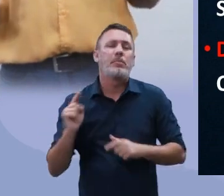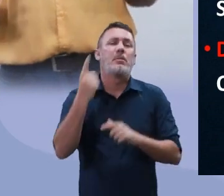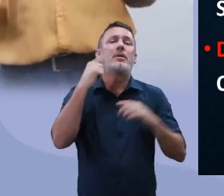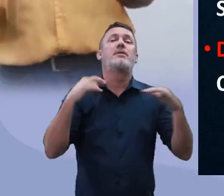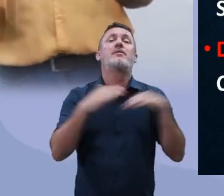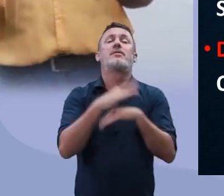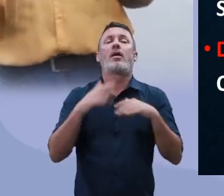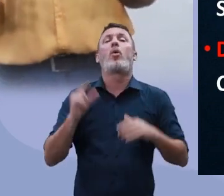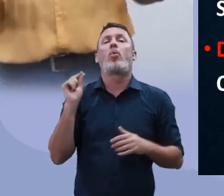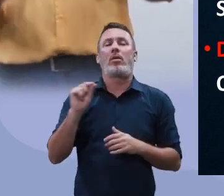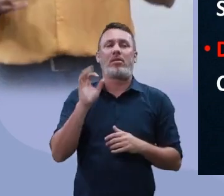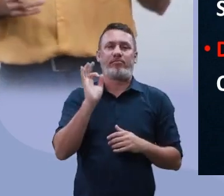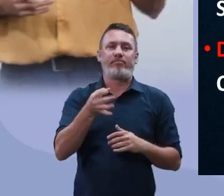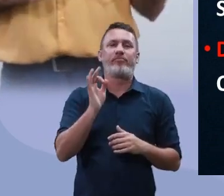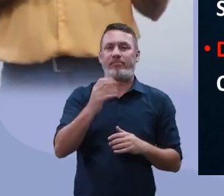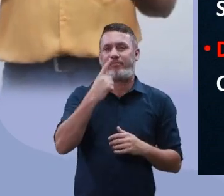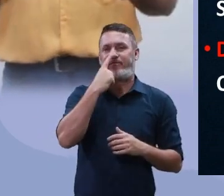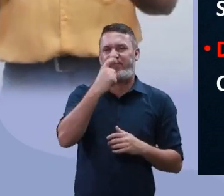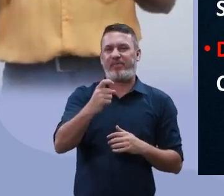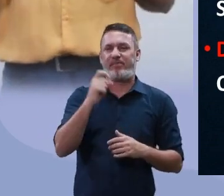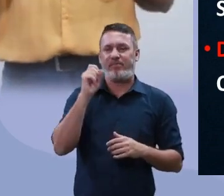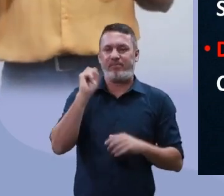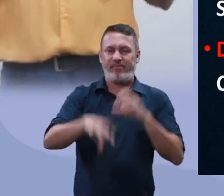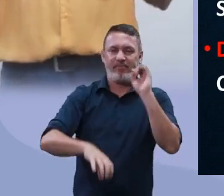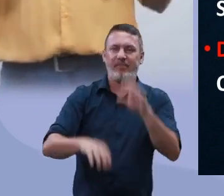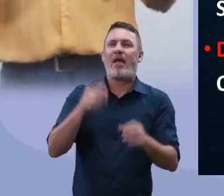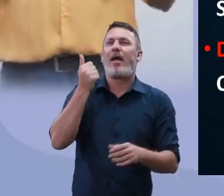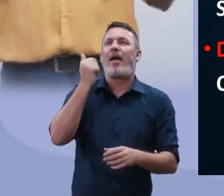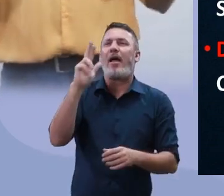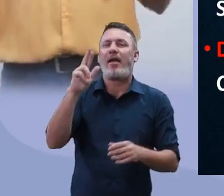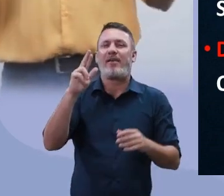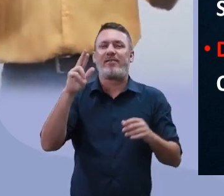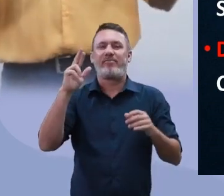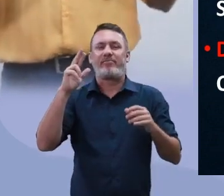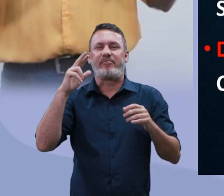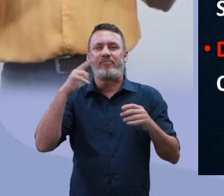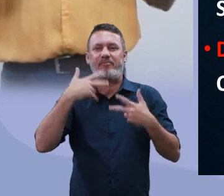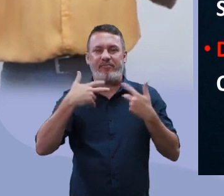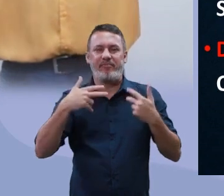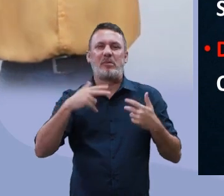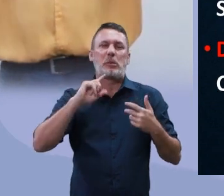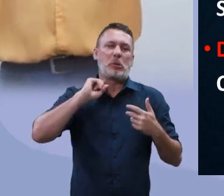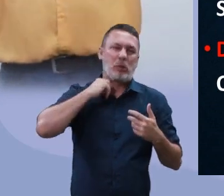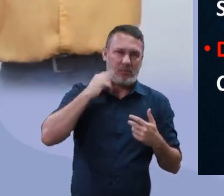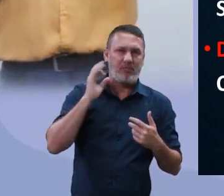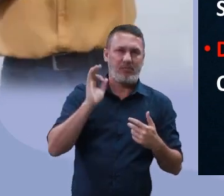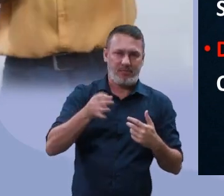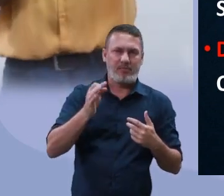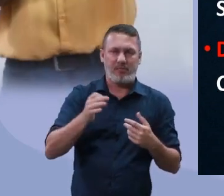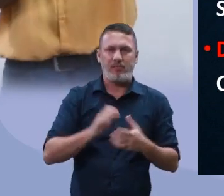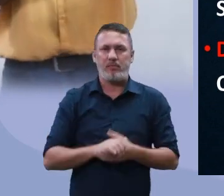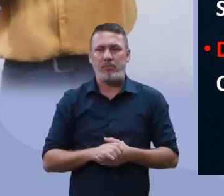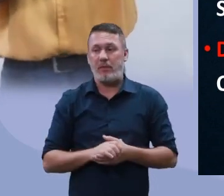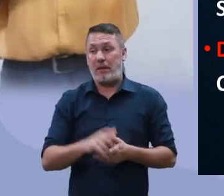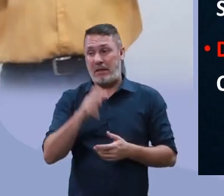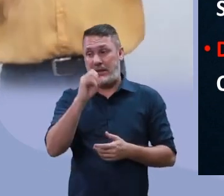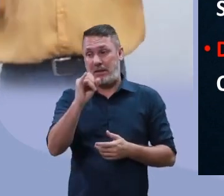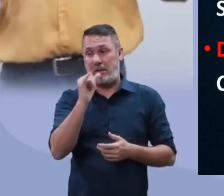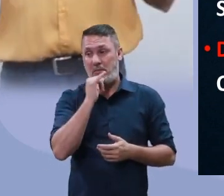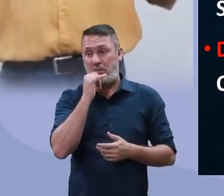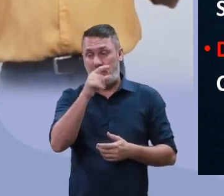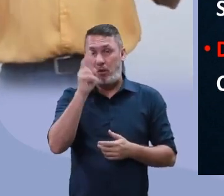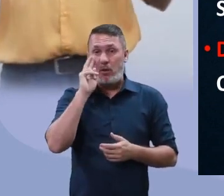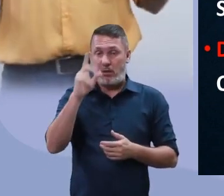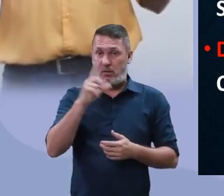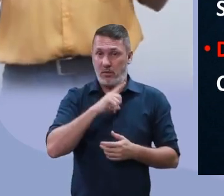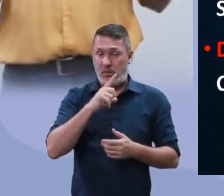da poluição. E aí, a poluição, ela é algo que, se nós pegarmos e rasparmos a nossa